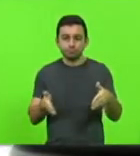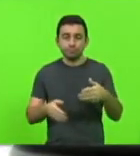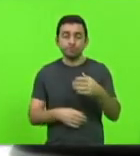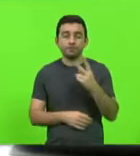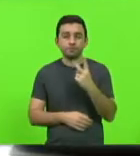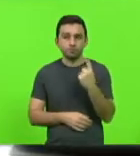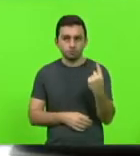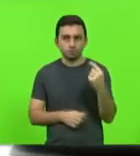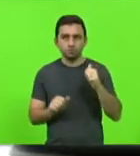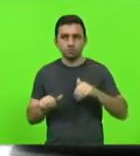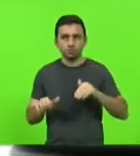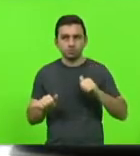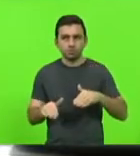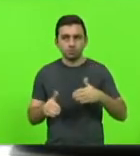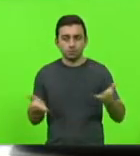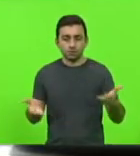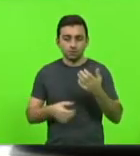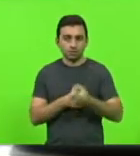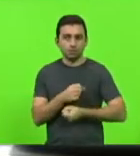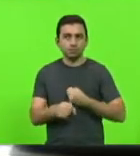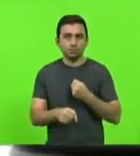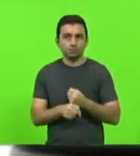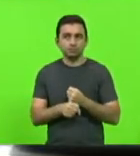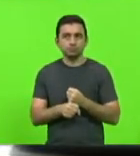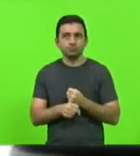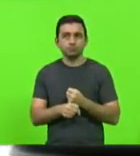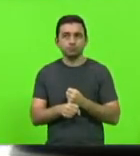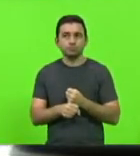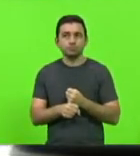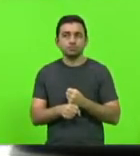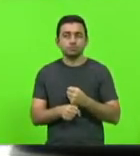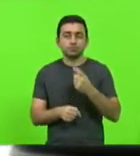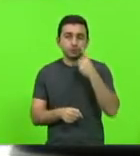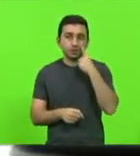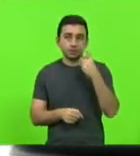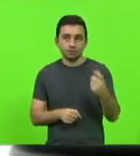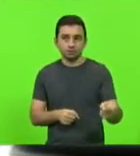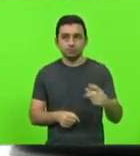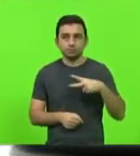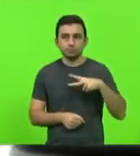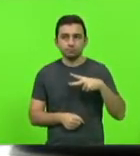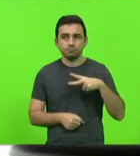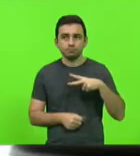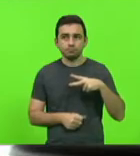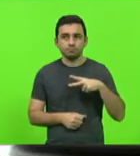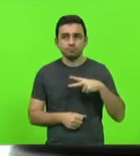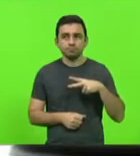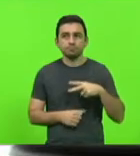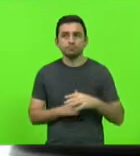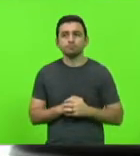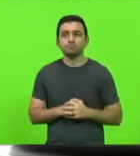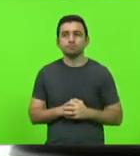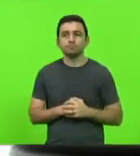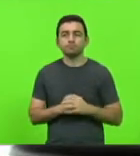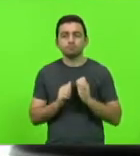setembro do corrente ano, para tratar de interesses particulares. Palácio Barriga